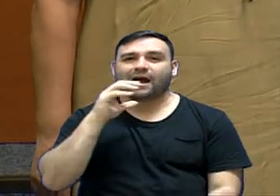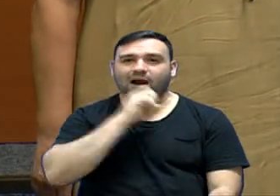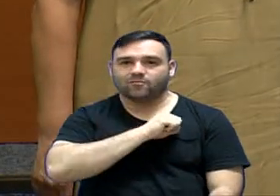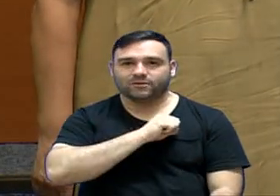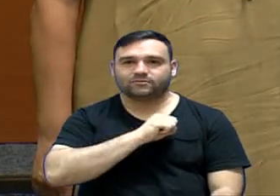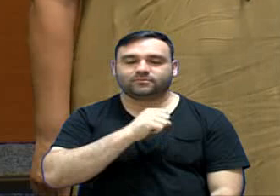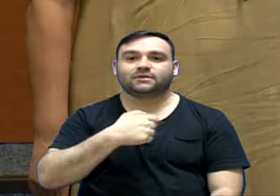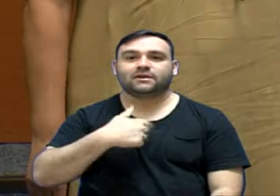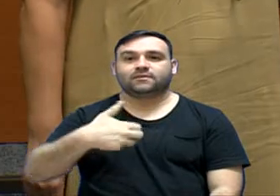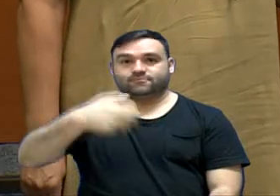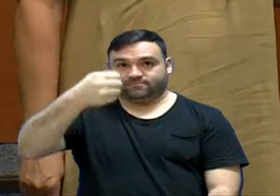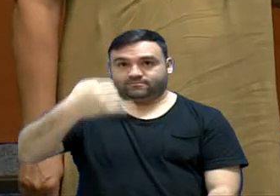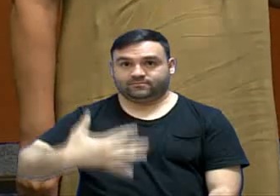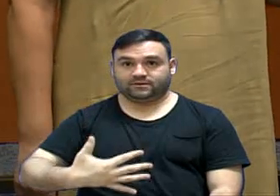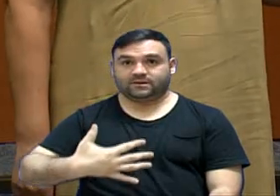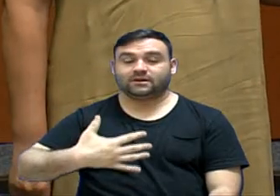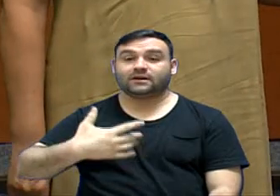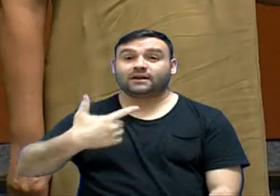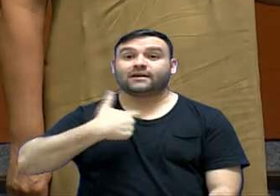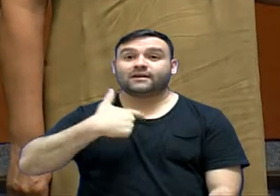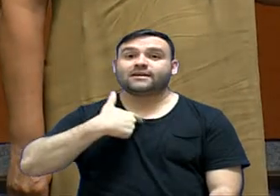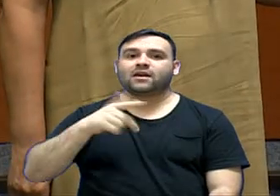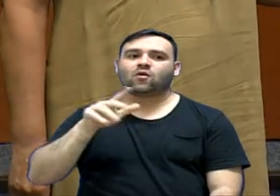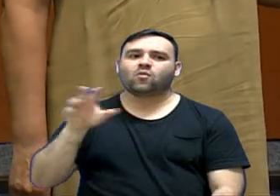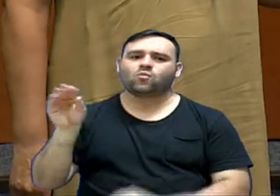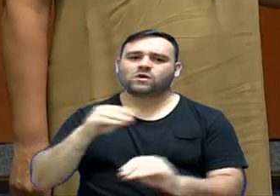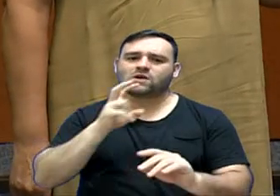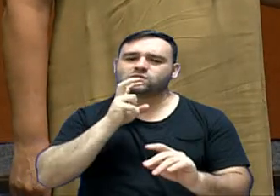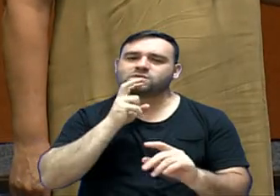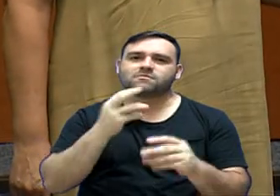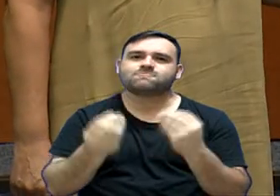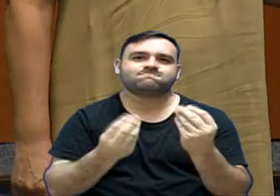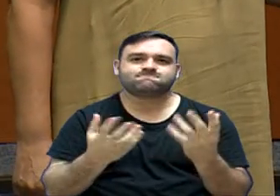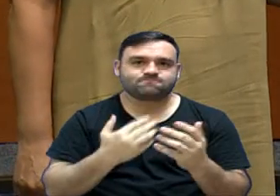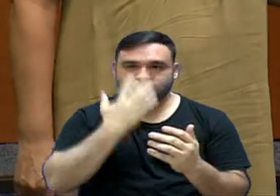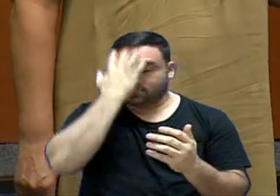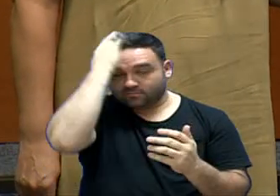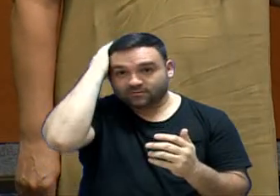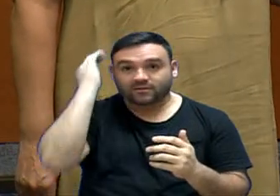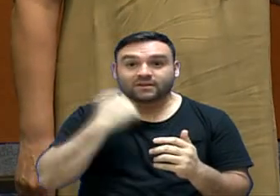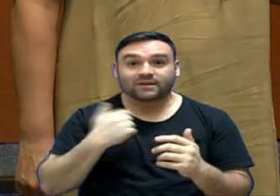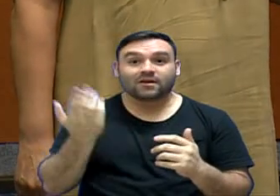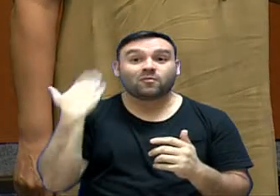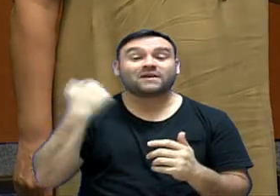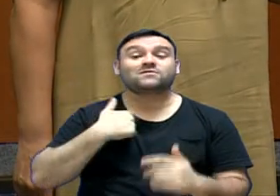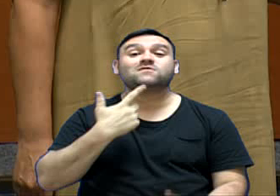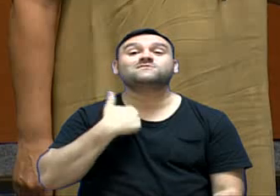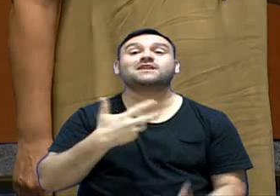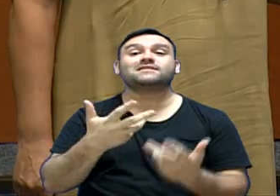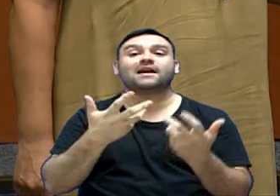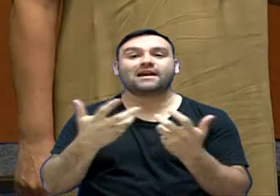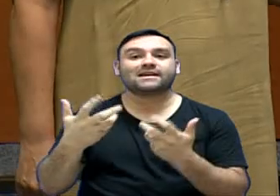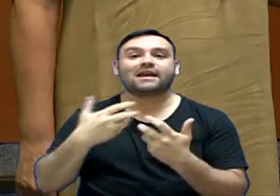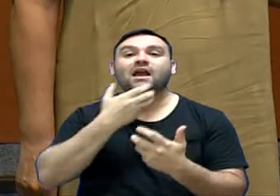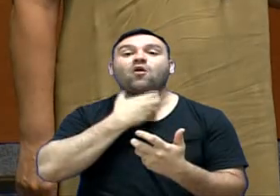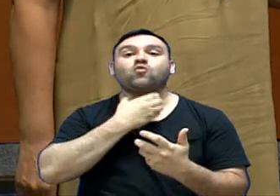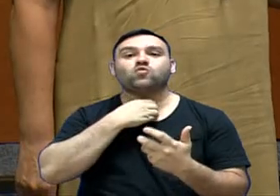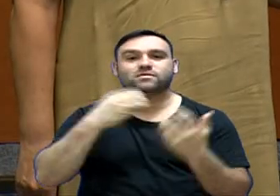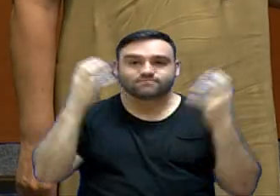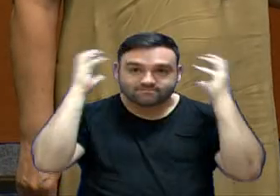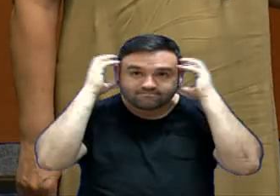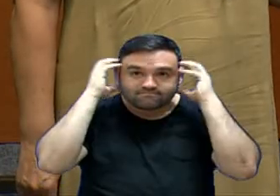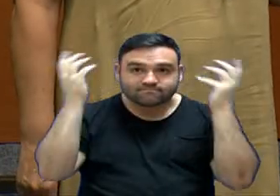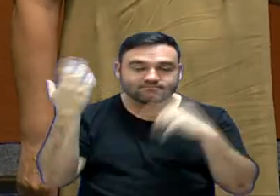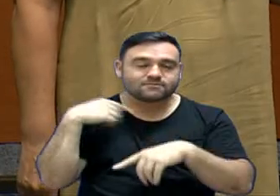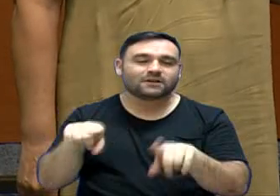rápida, explicar o que me fez estar aqui em Sorocaba. Eu queria, Godô, tinha um sonho de ser otorrino quando